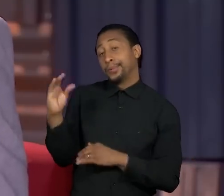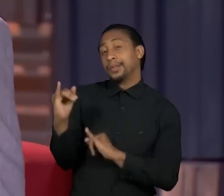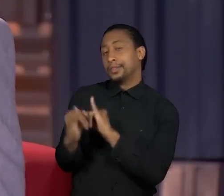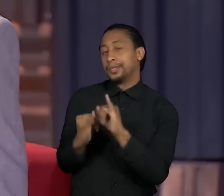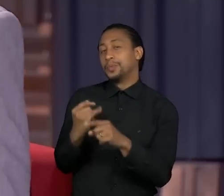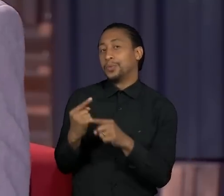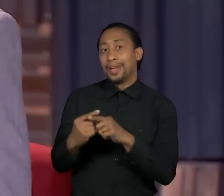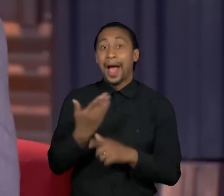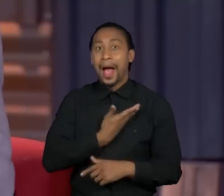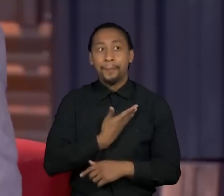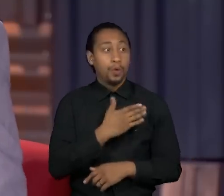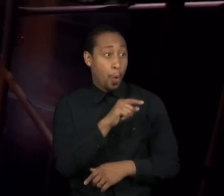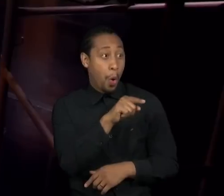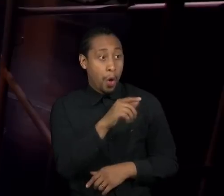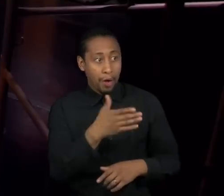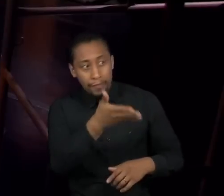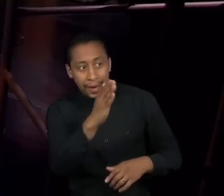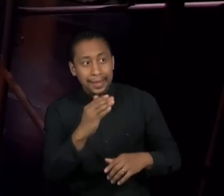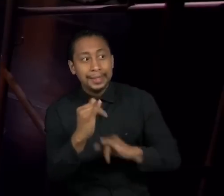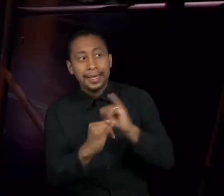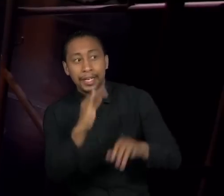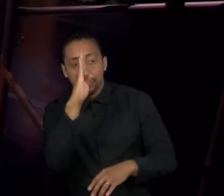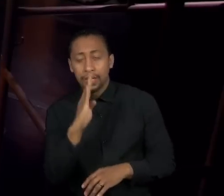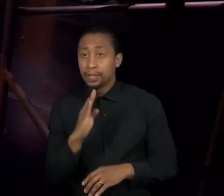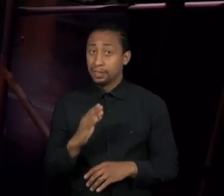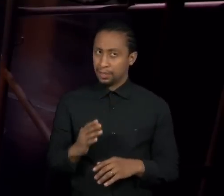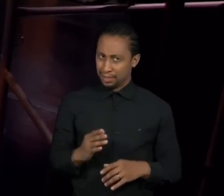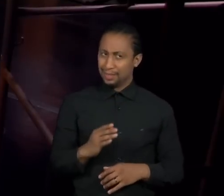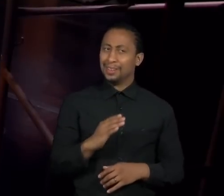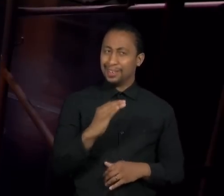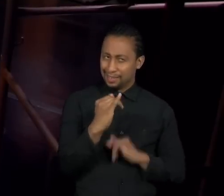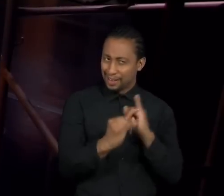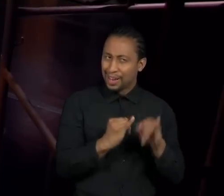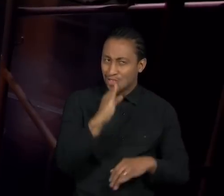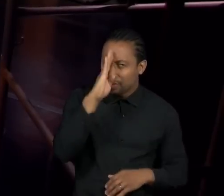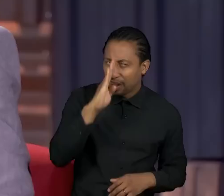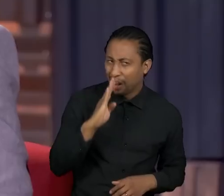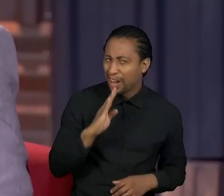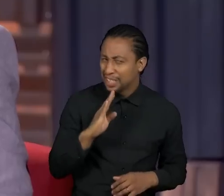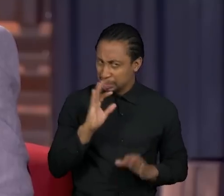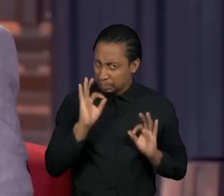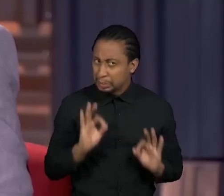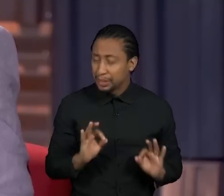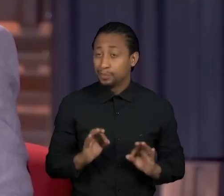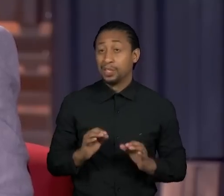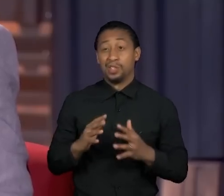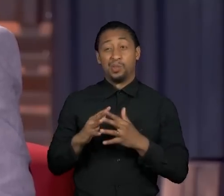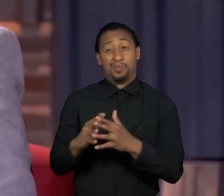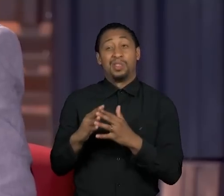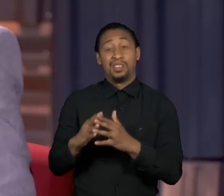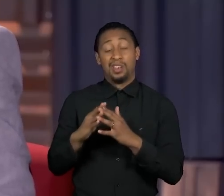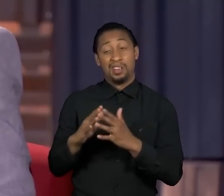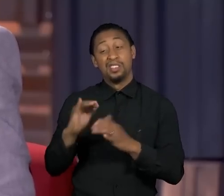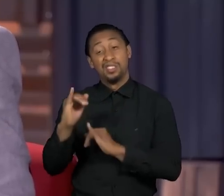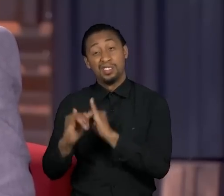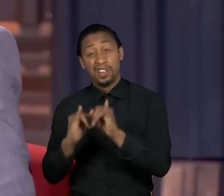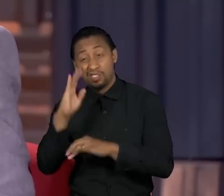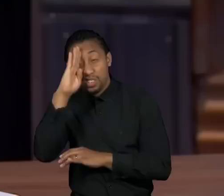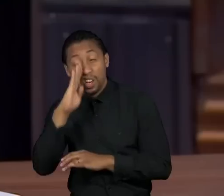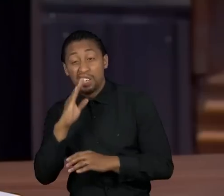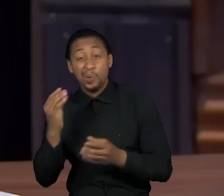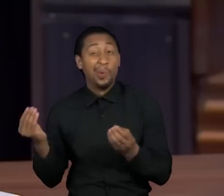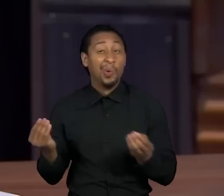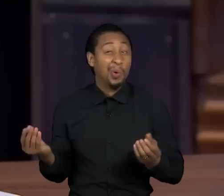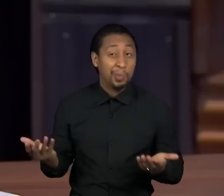velho, joga na internet que é de graça. A internet é de graça? Essa é uma dúvida que eu tenho. É uma coisa complicada. É de graça até que ponto, né? Até